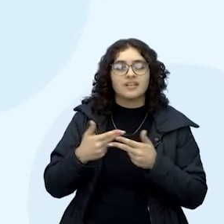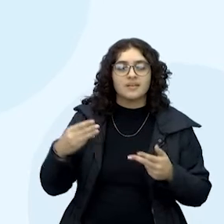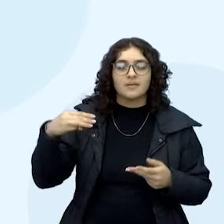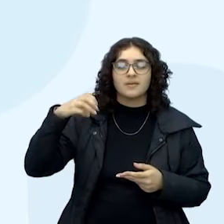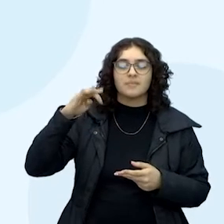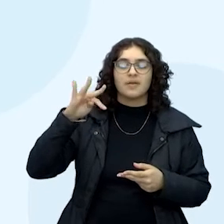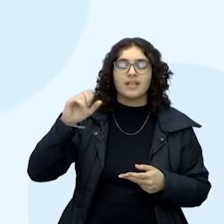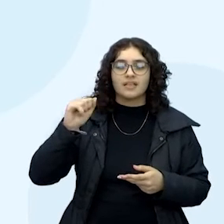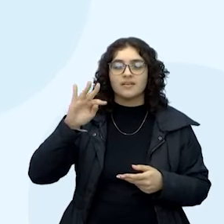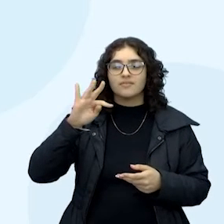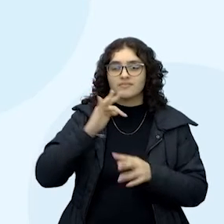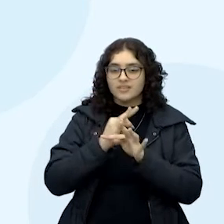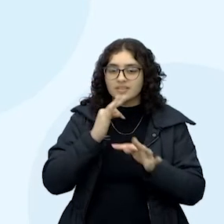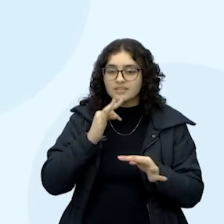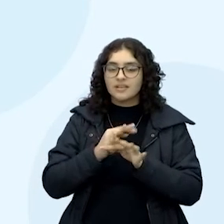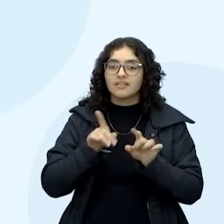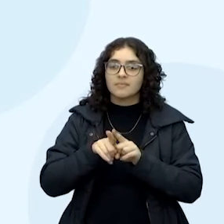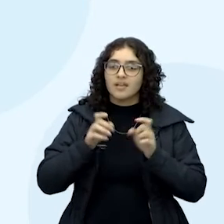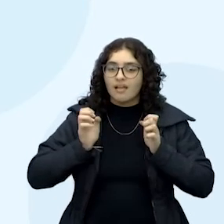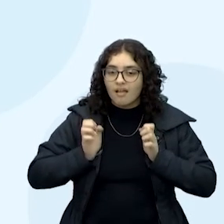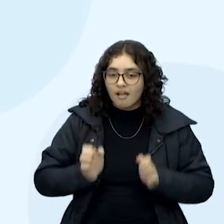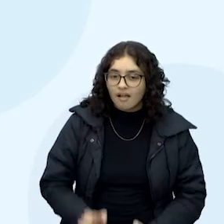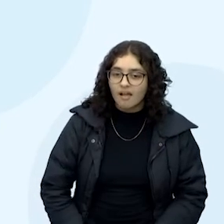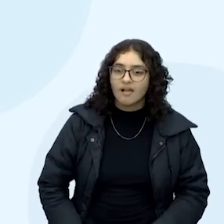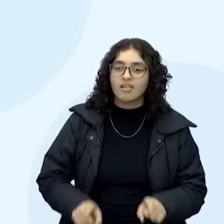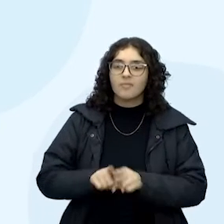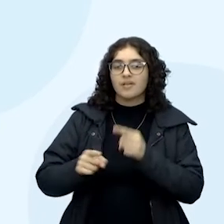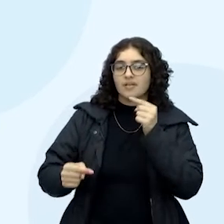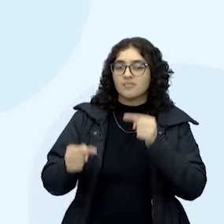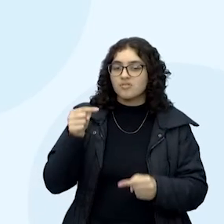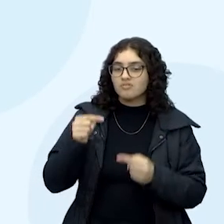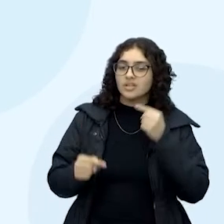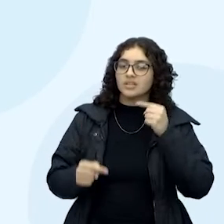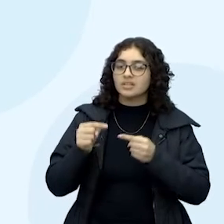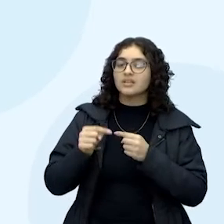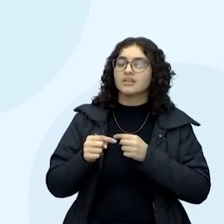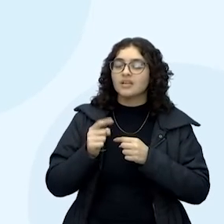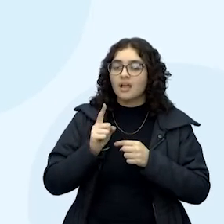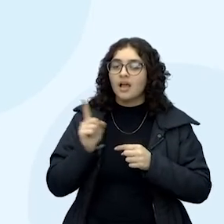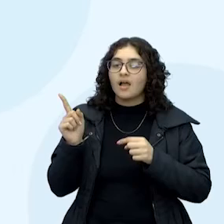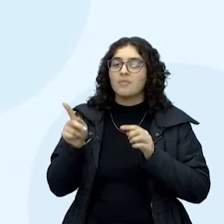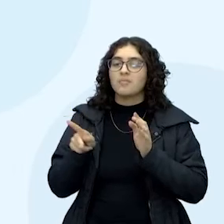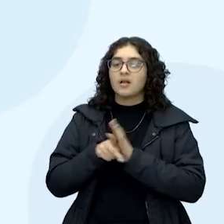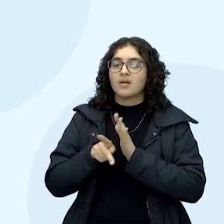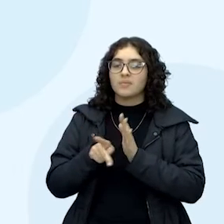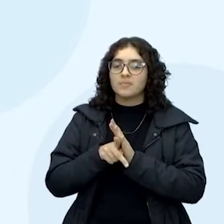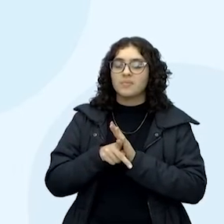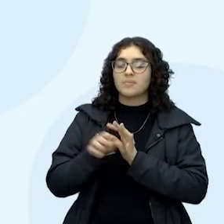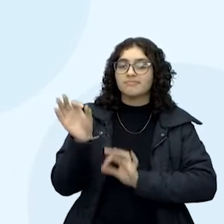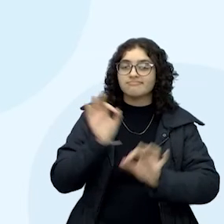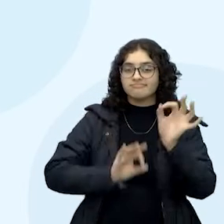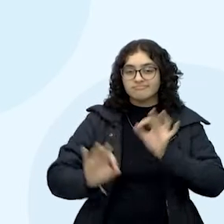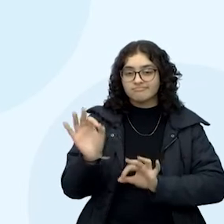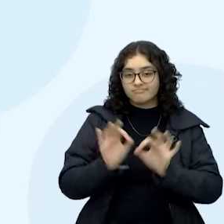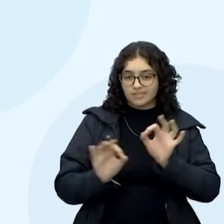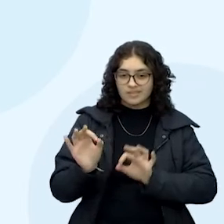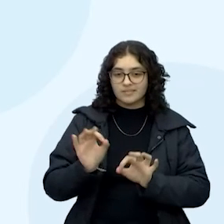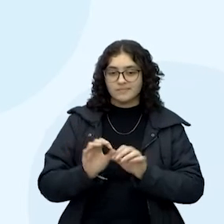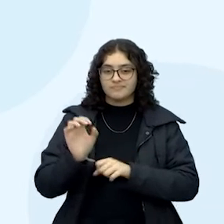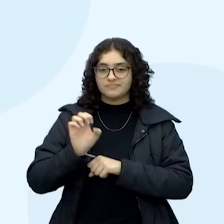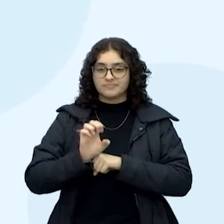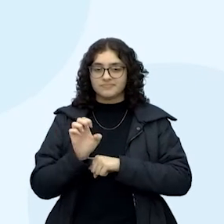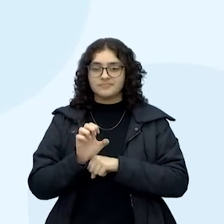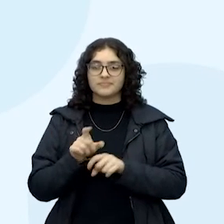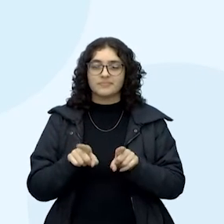sobre a ética e também ele falou sobre a política, nessa questão do Estado aí na organização política,